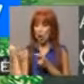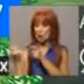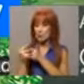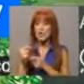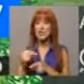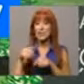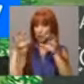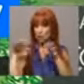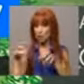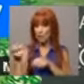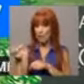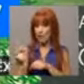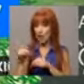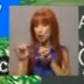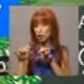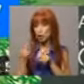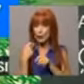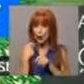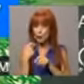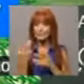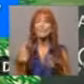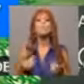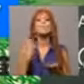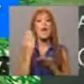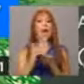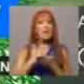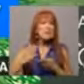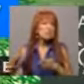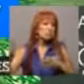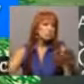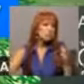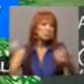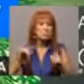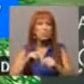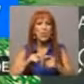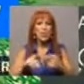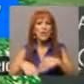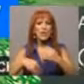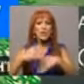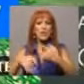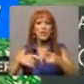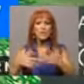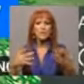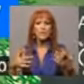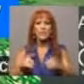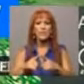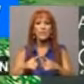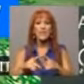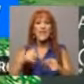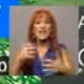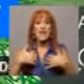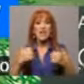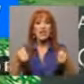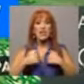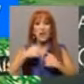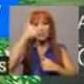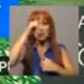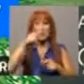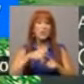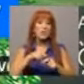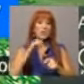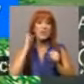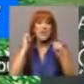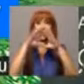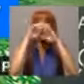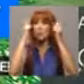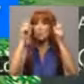períodos de chuva fraca ou chuvisco. A partir daí, passa à frente, a frente dissipa, sexta, sábado e domingo já se apresenta com o céu pouco